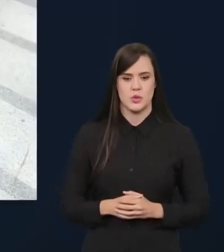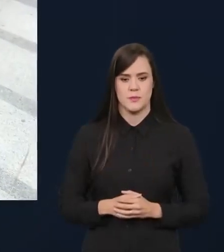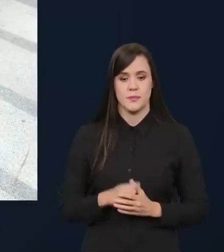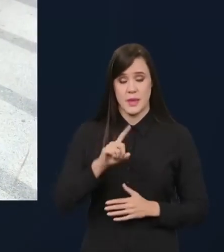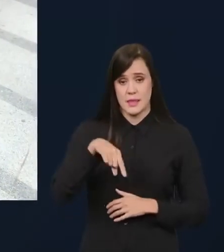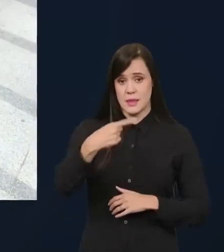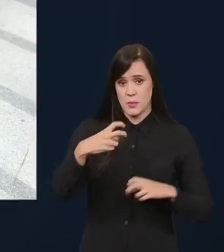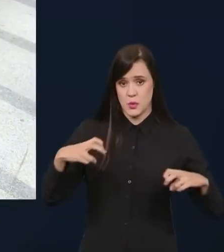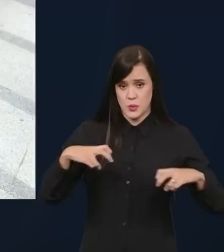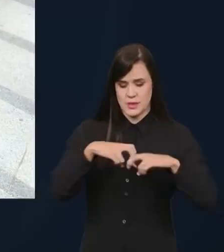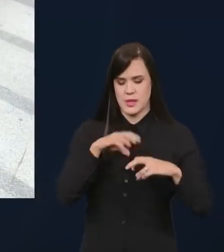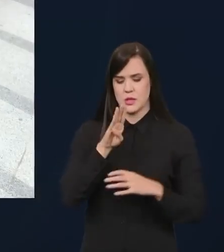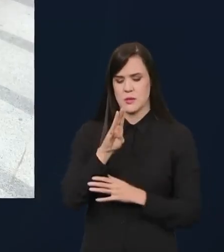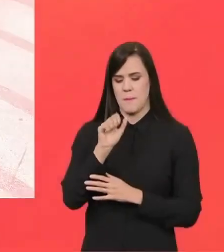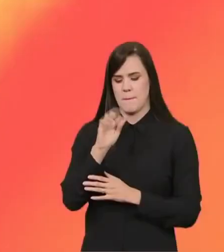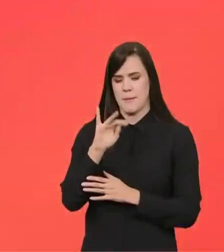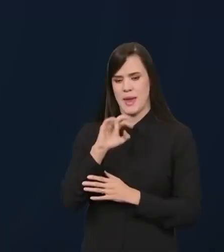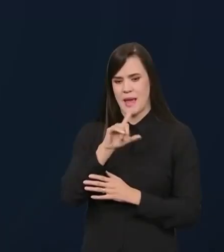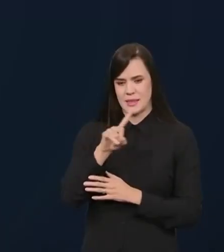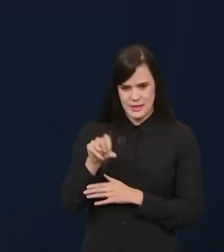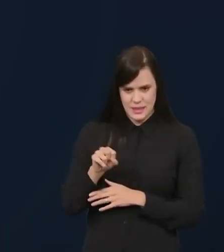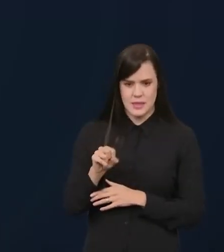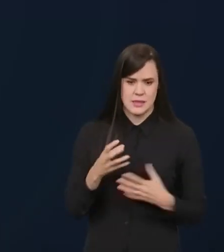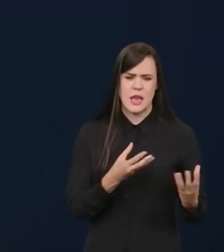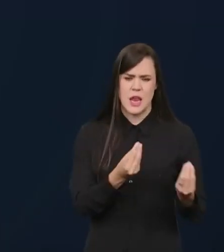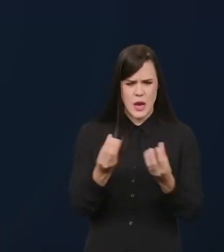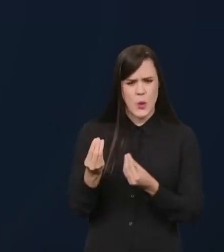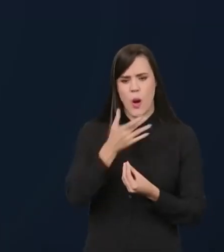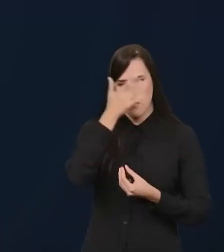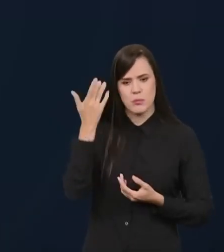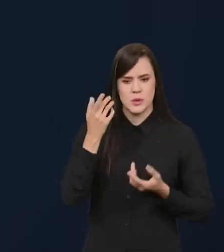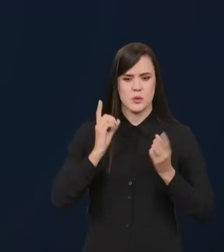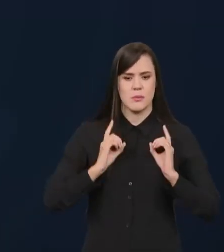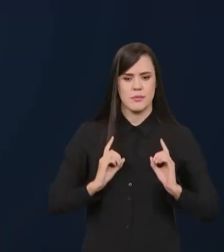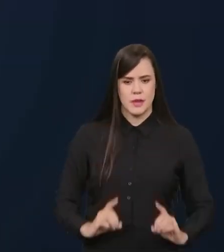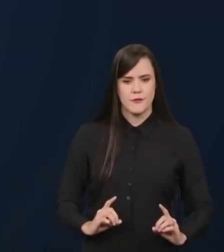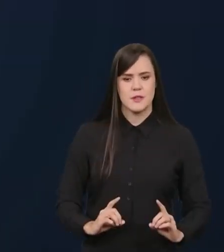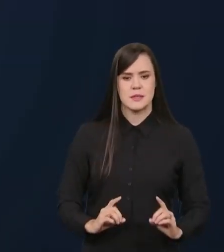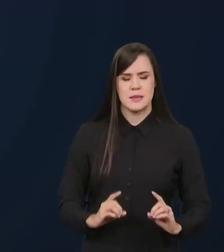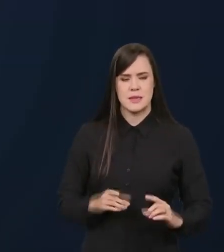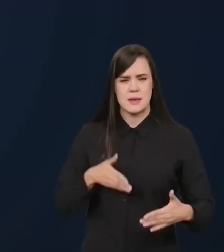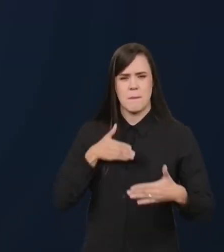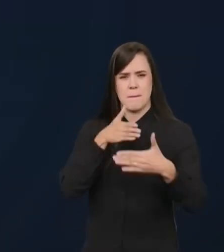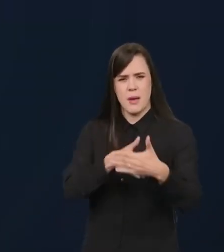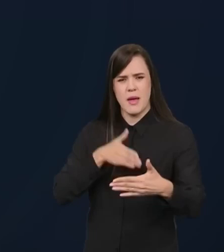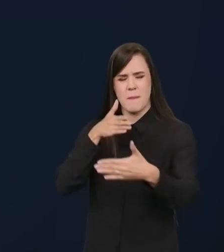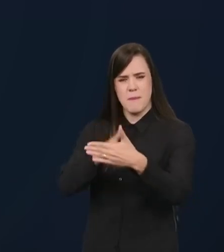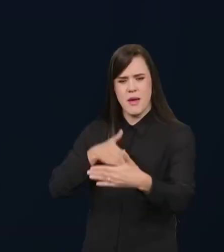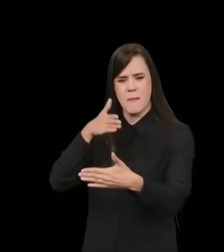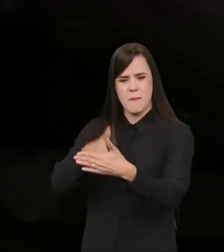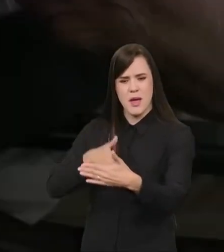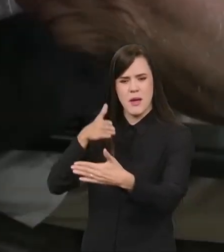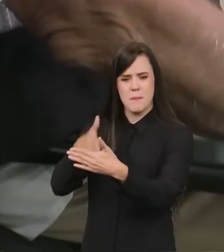Após o acidente, Beatriz, assim como outros milhões de brasileiros com alguma deficiência, se deparou com diversas barreiras em seu